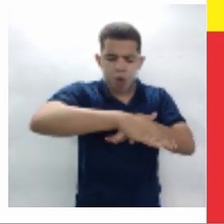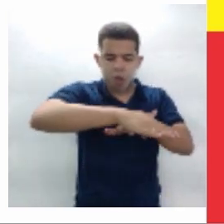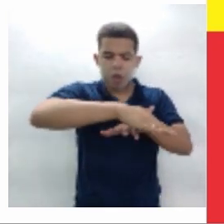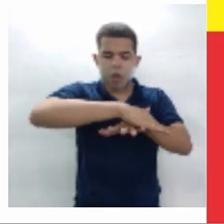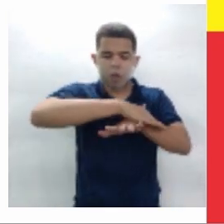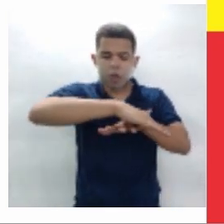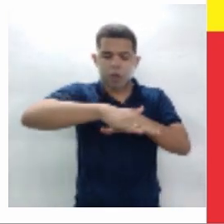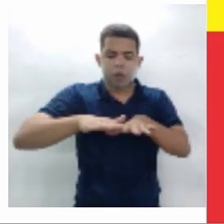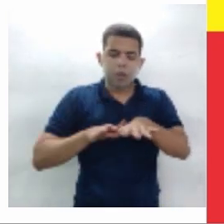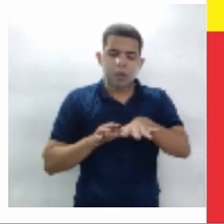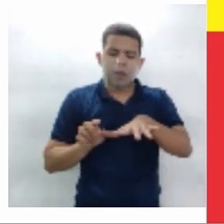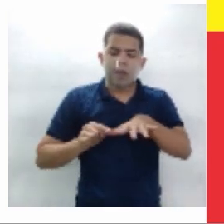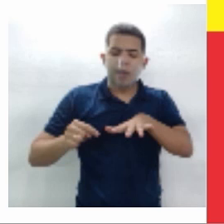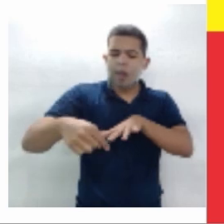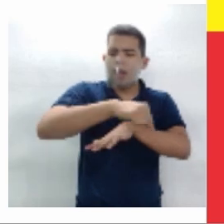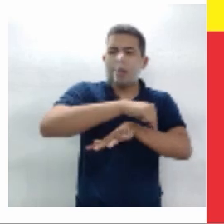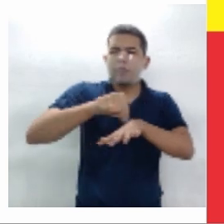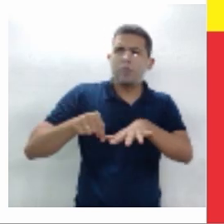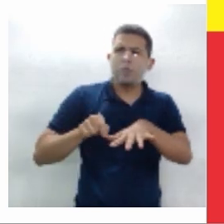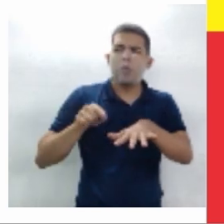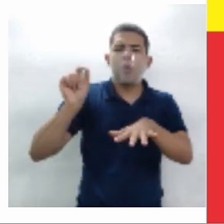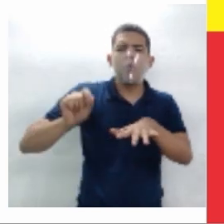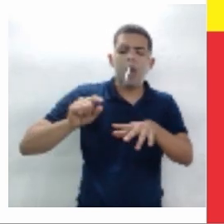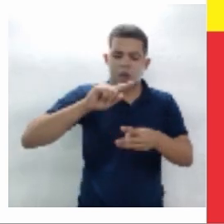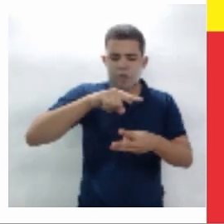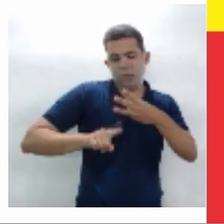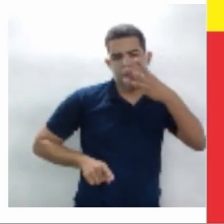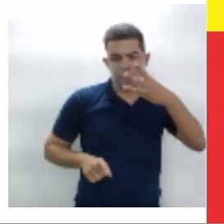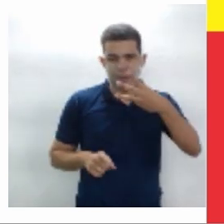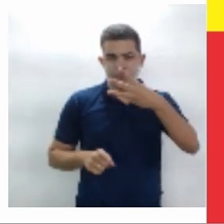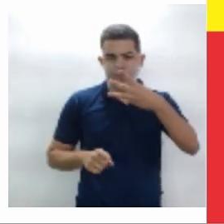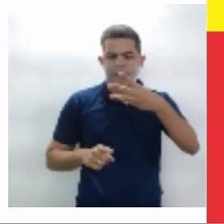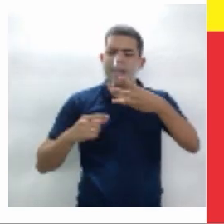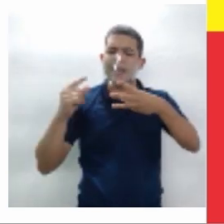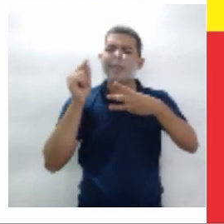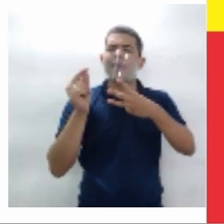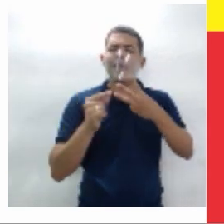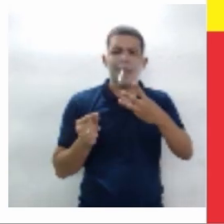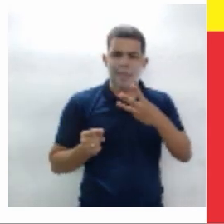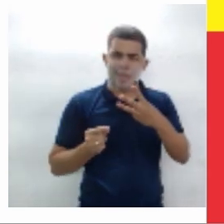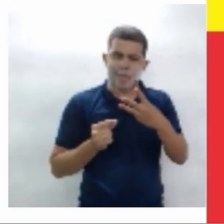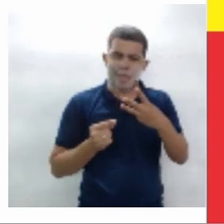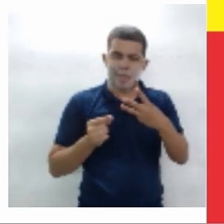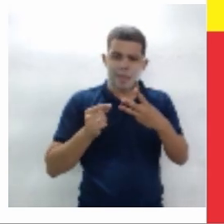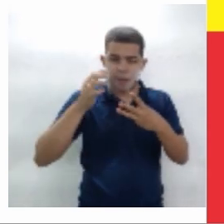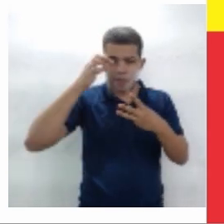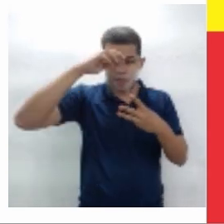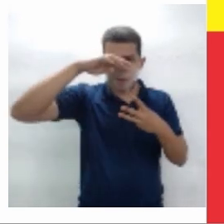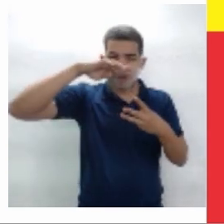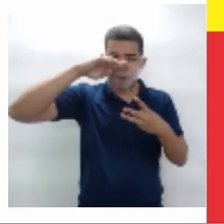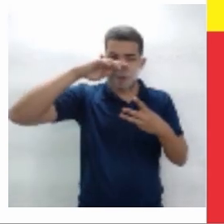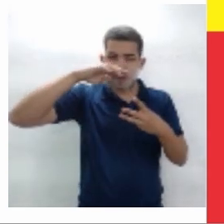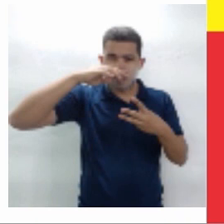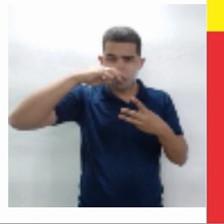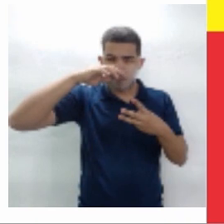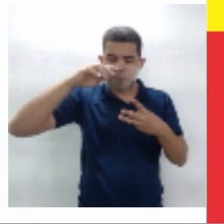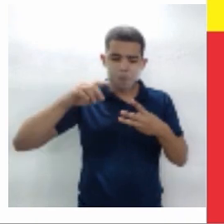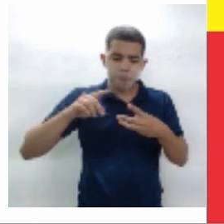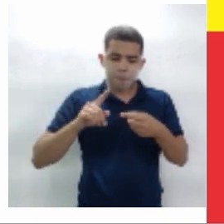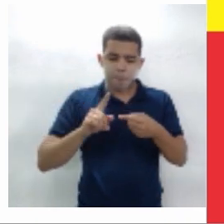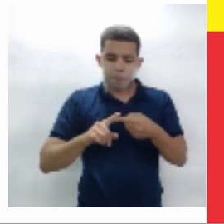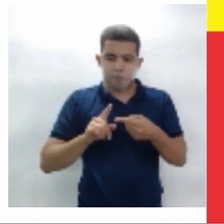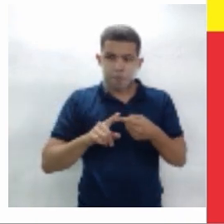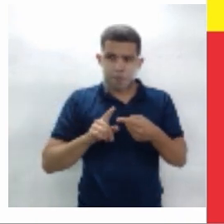são classificadas aí em 3. Quais são essas bordas? A gente tem as bordas que